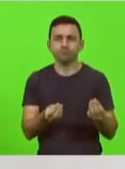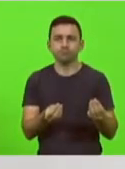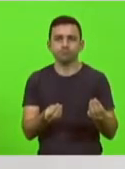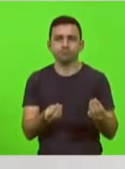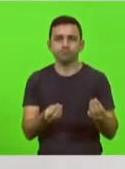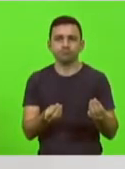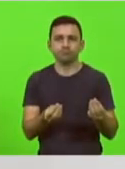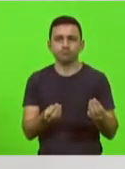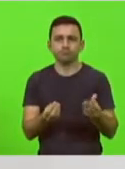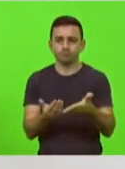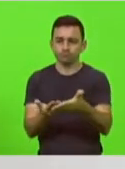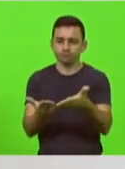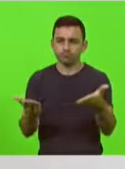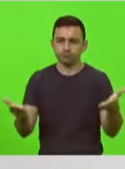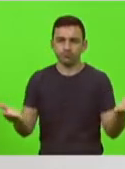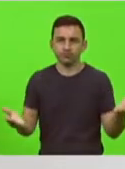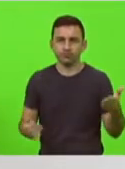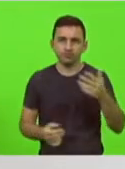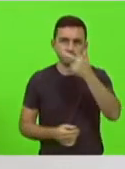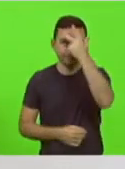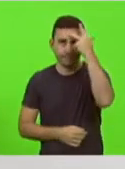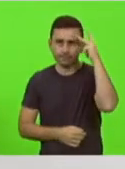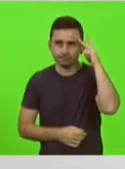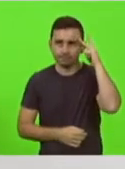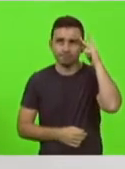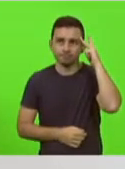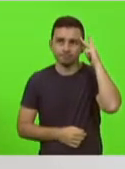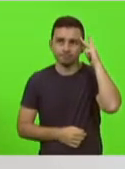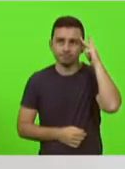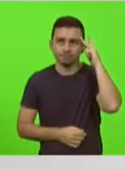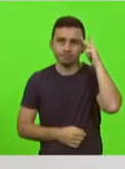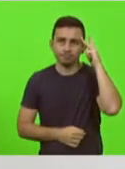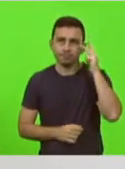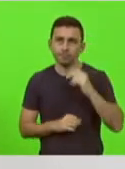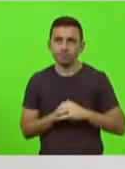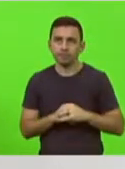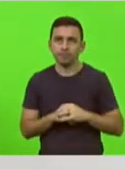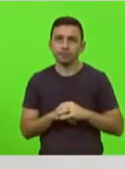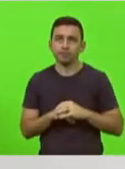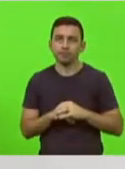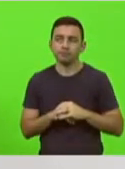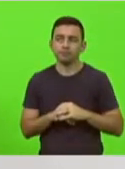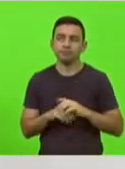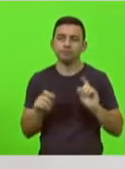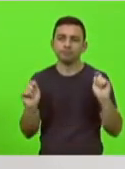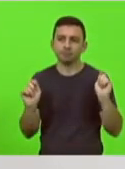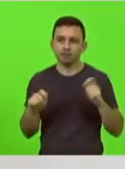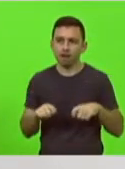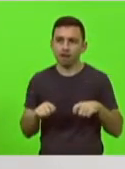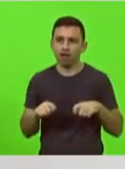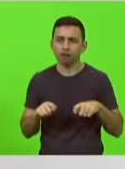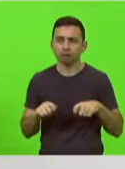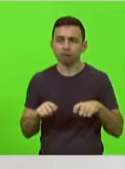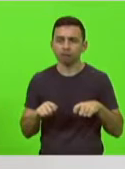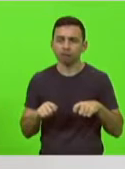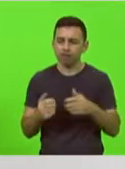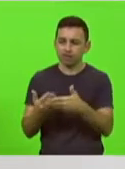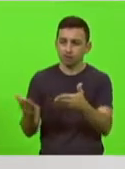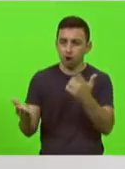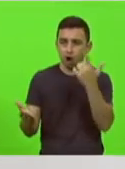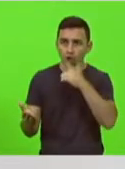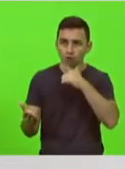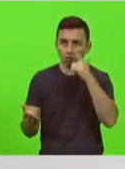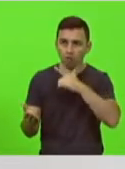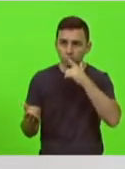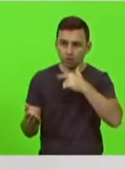a pessoas para que, através destas oportunidades,